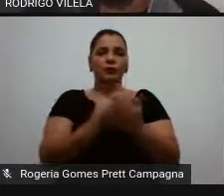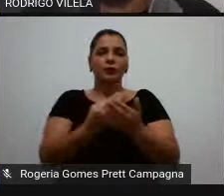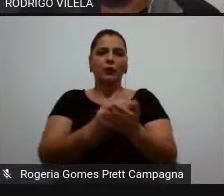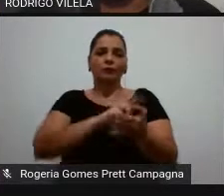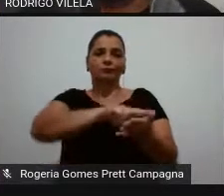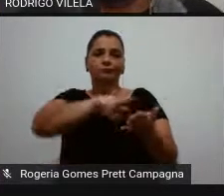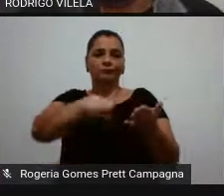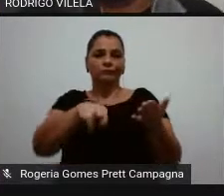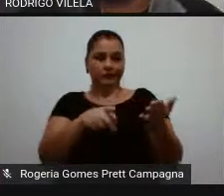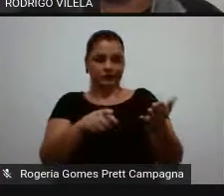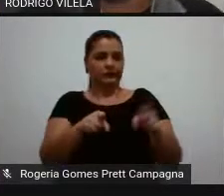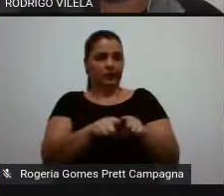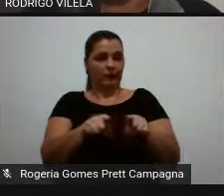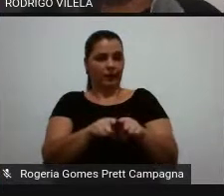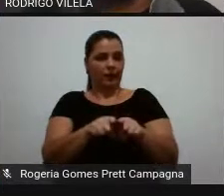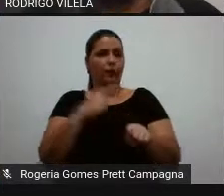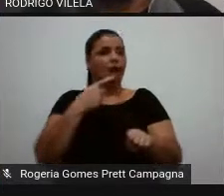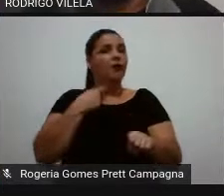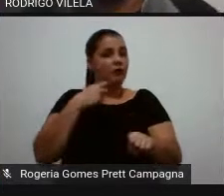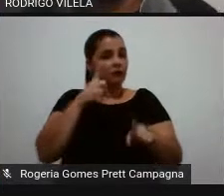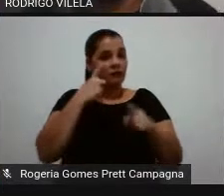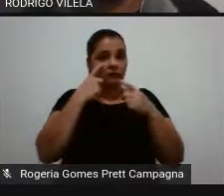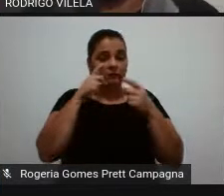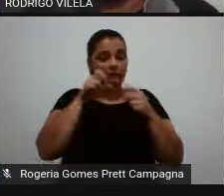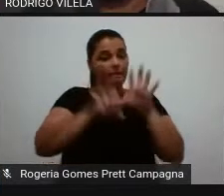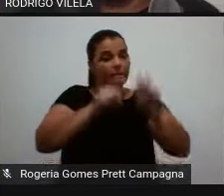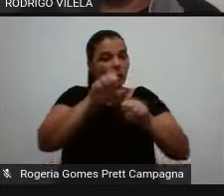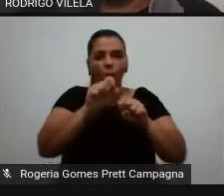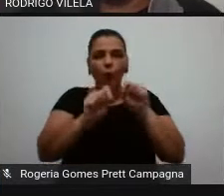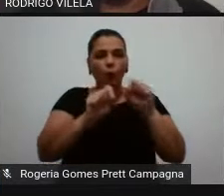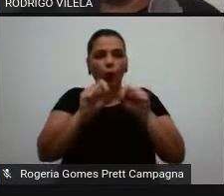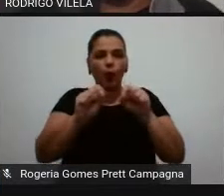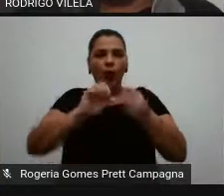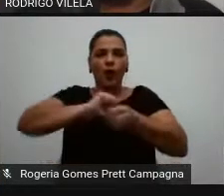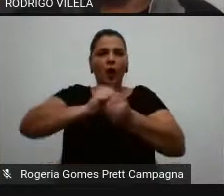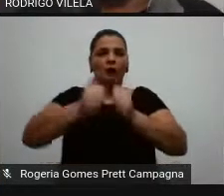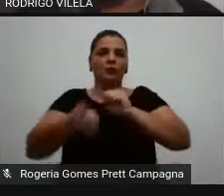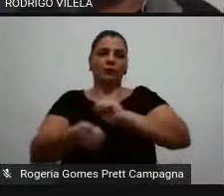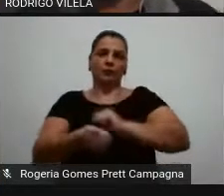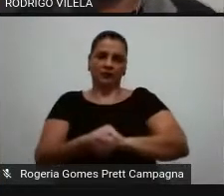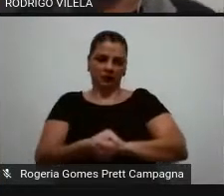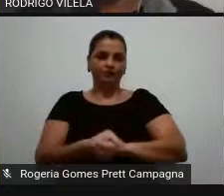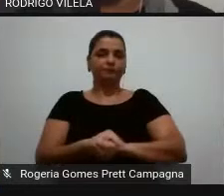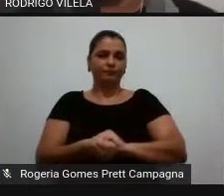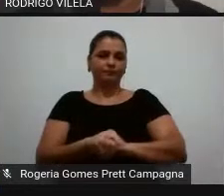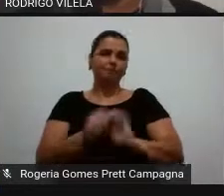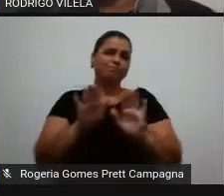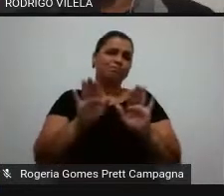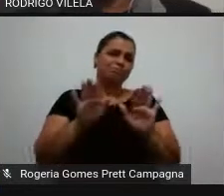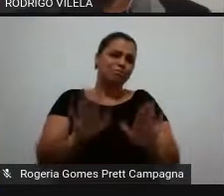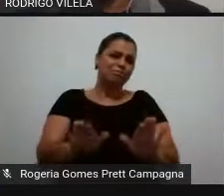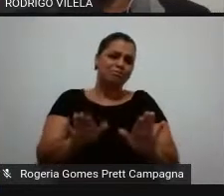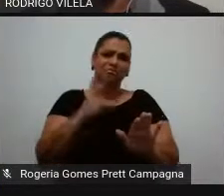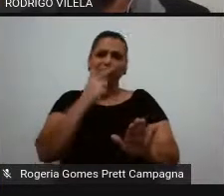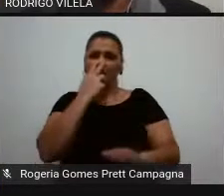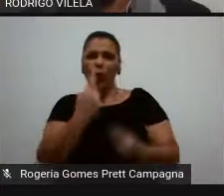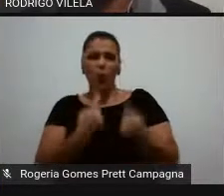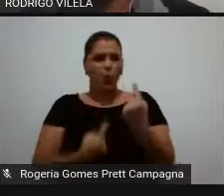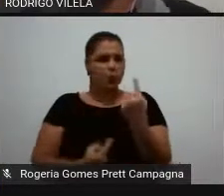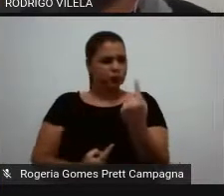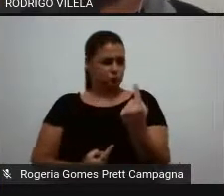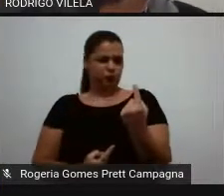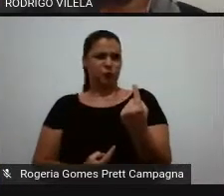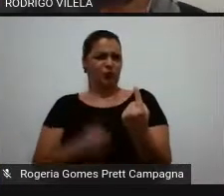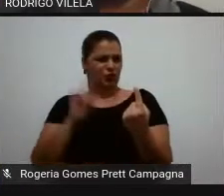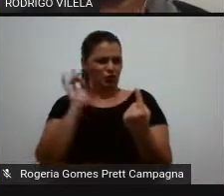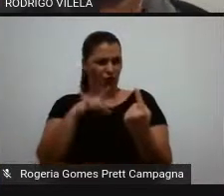diversificada. Então, a gente busca fazer essas adaptações, né? E muitas das vezes é muito mais do que uma adaptação. É